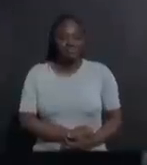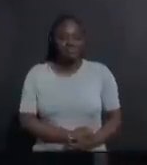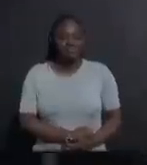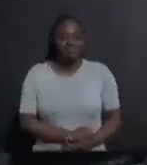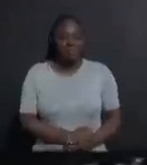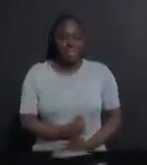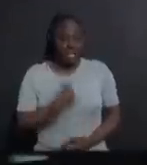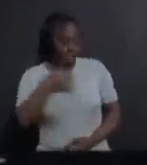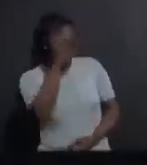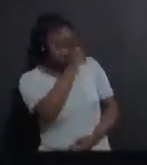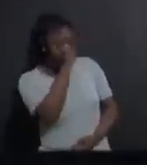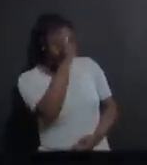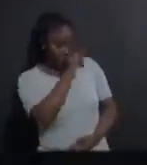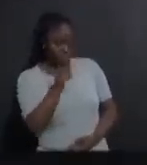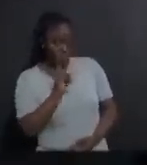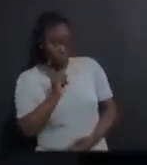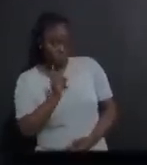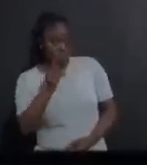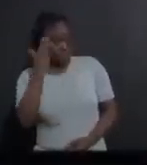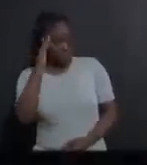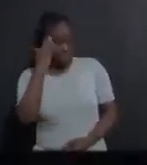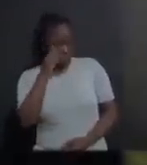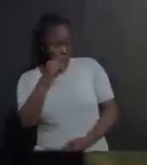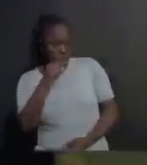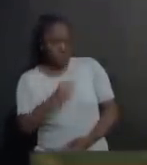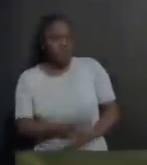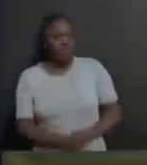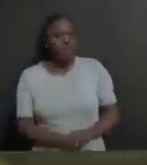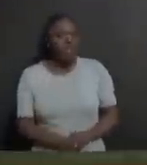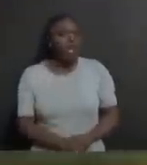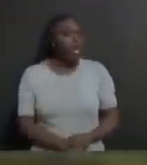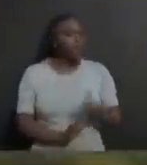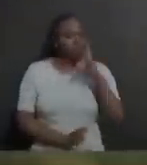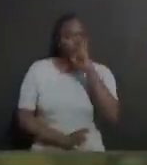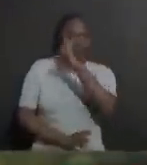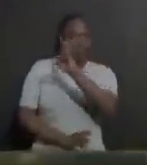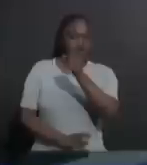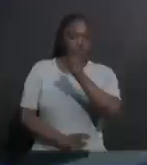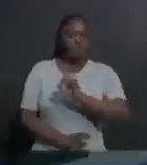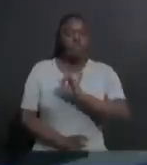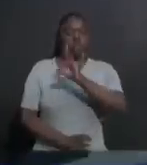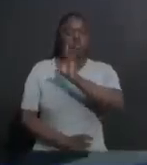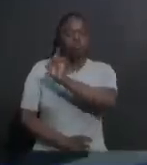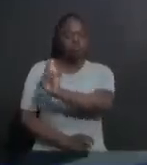Eu não sou bobo, eu já entendo um pouco assim de Deus. O que é que eu fiz? Eu não respondi, eu só fui lá para trás.